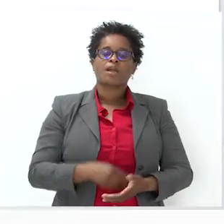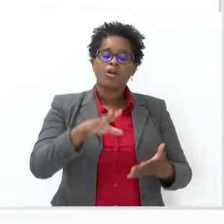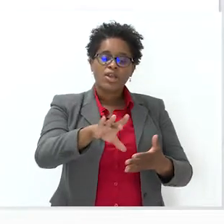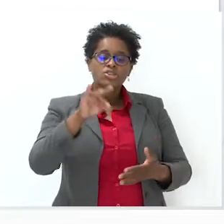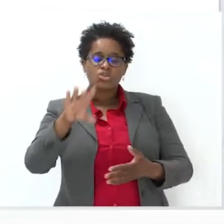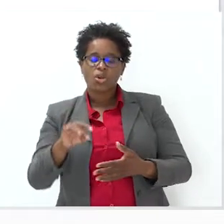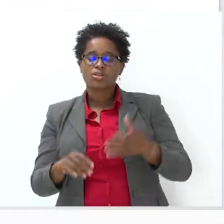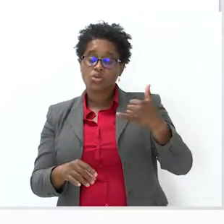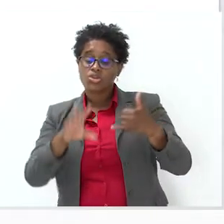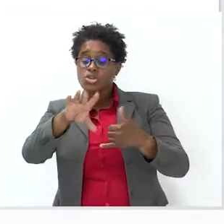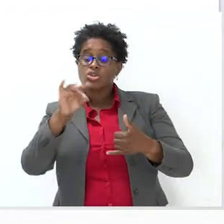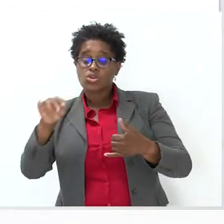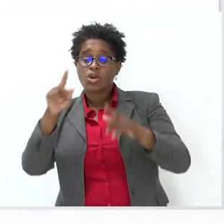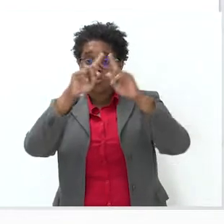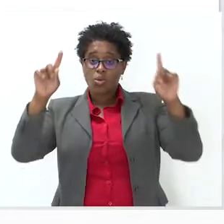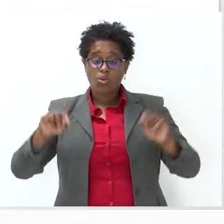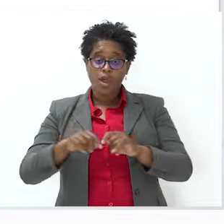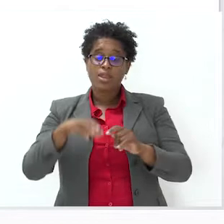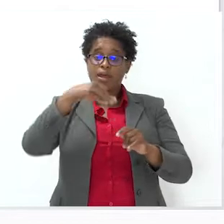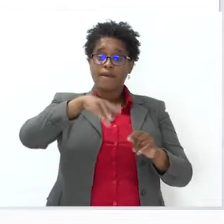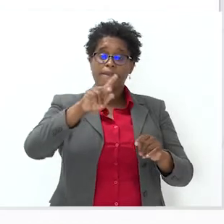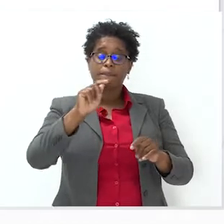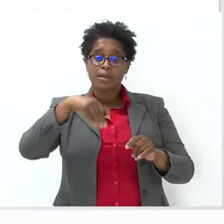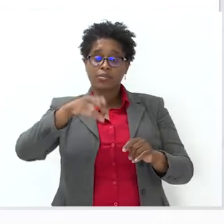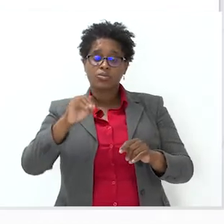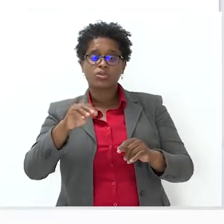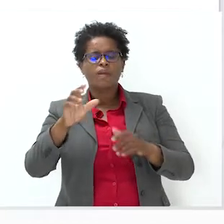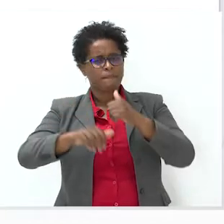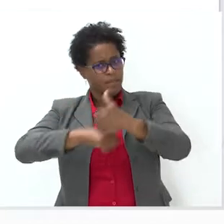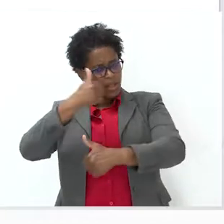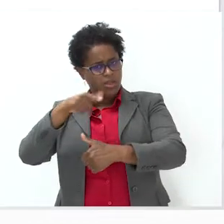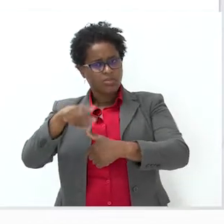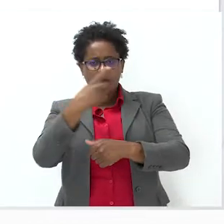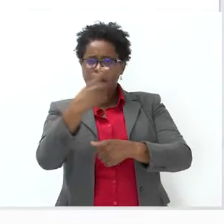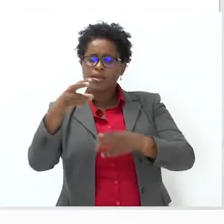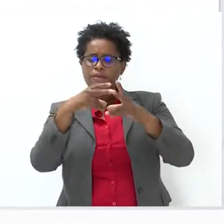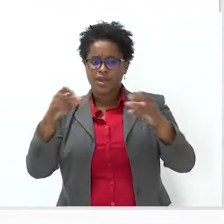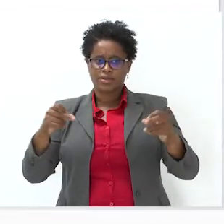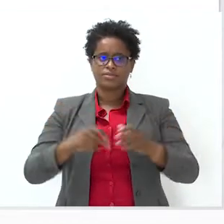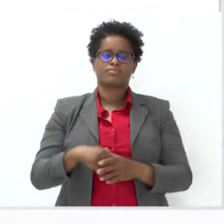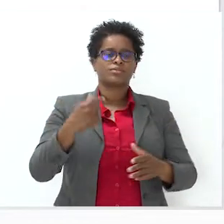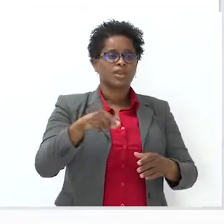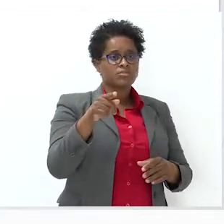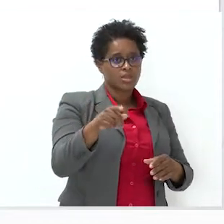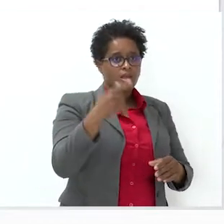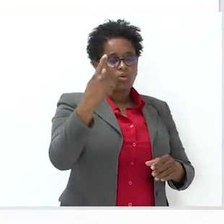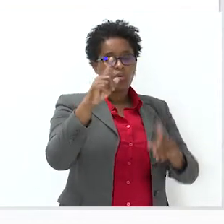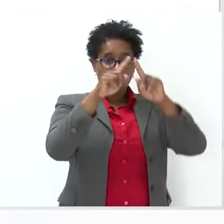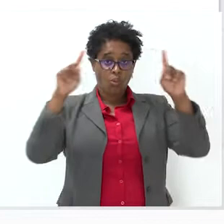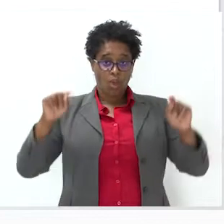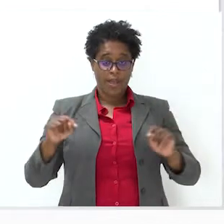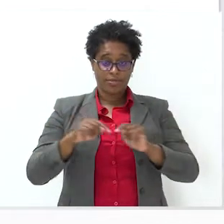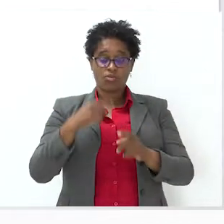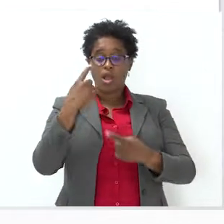Escolhe no quadro a preposição que melhor se adapta a cada frase. Temos um quadro